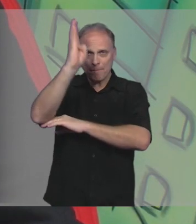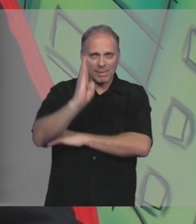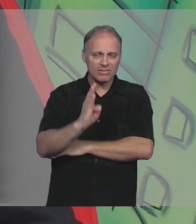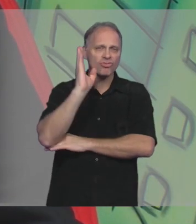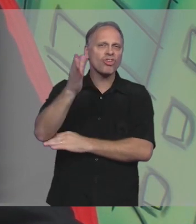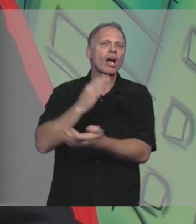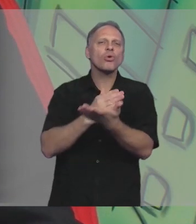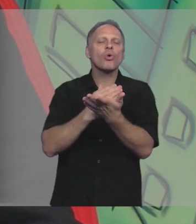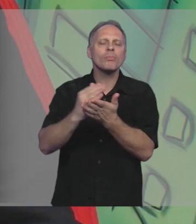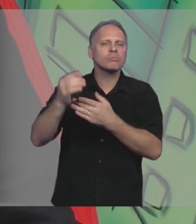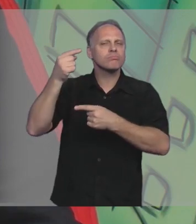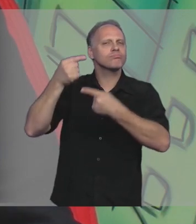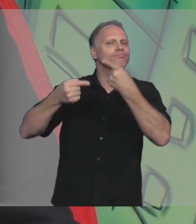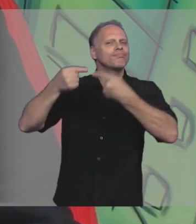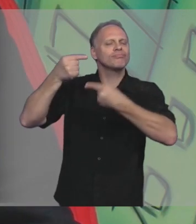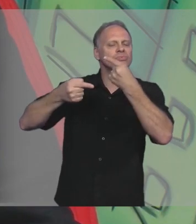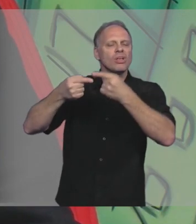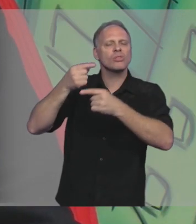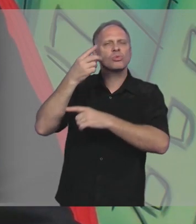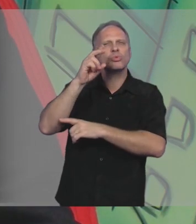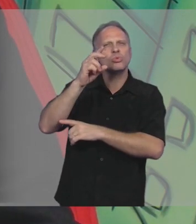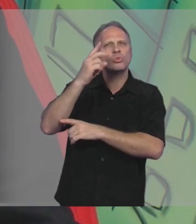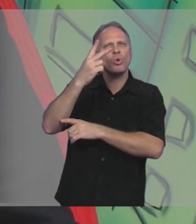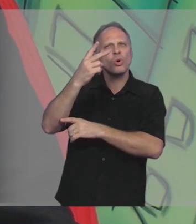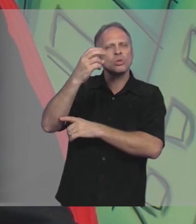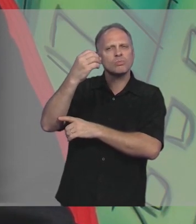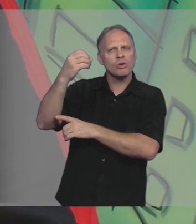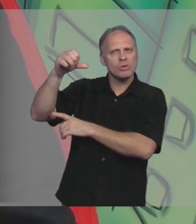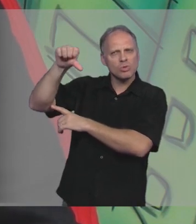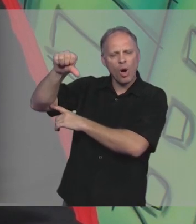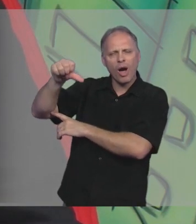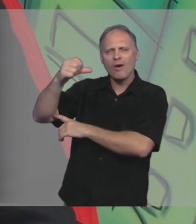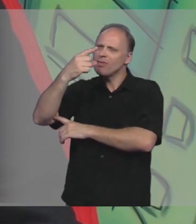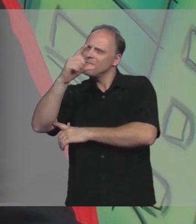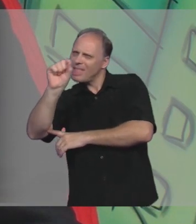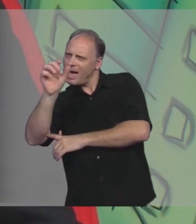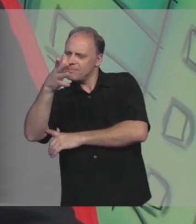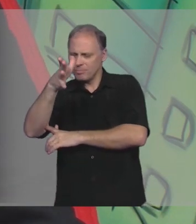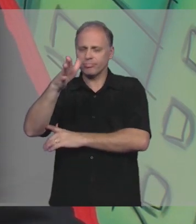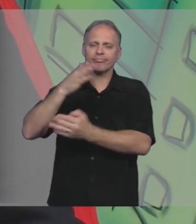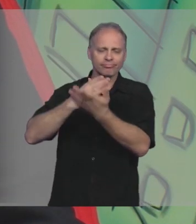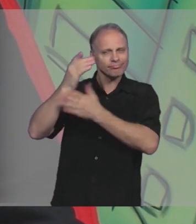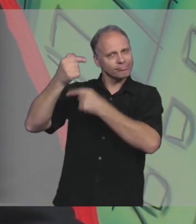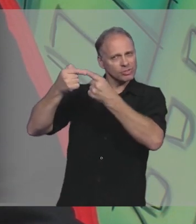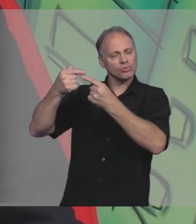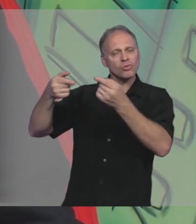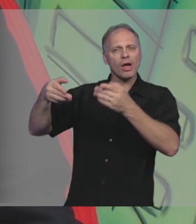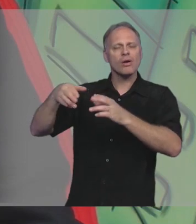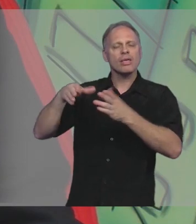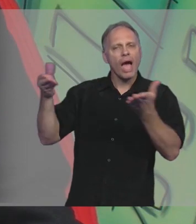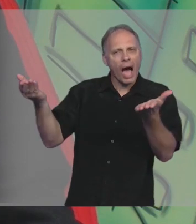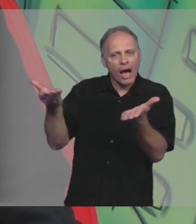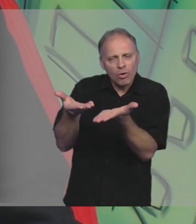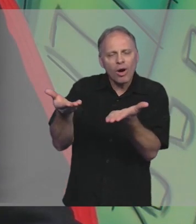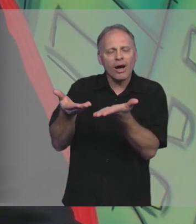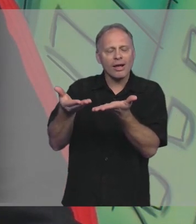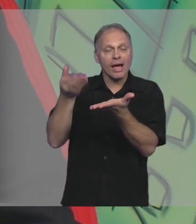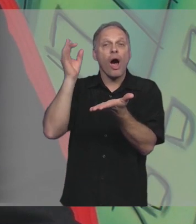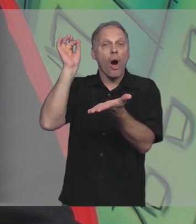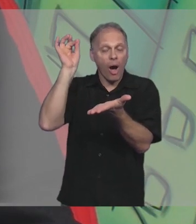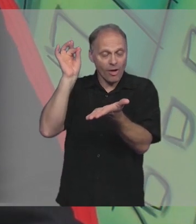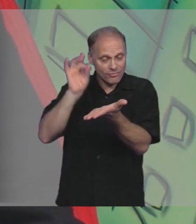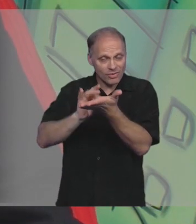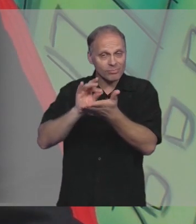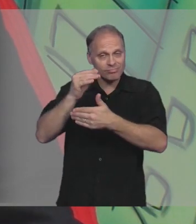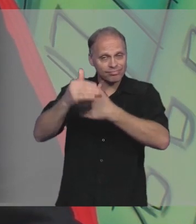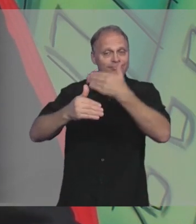já começou essa discussão lá em 2009, 2010. E agora, de fato, ela já está em, vamos dizer